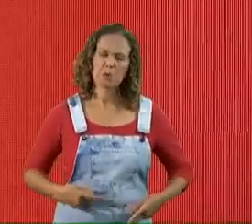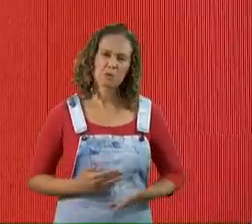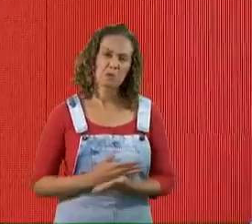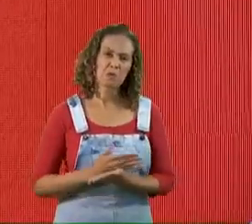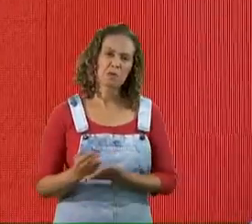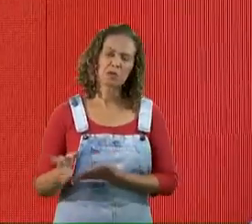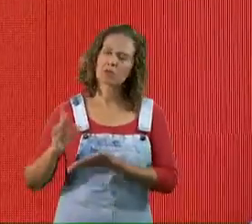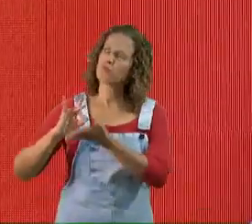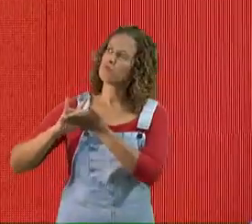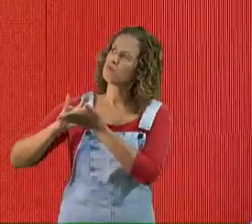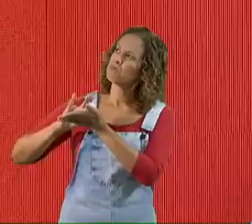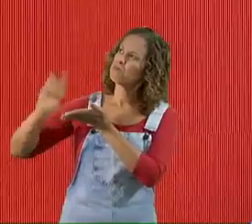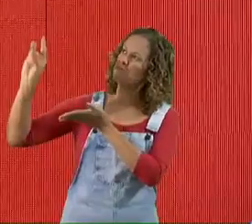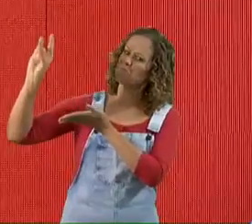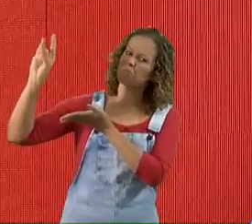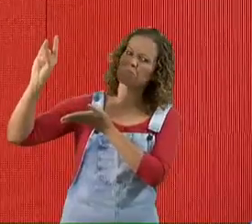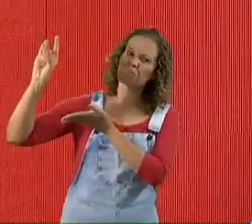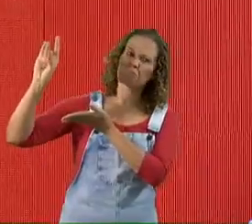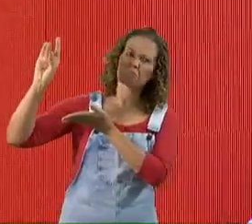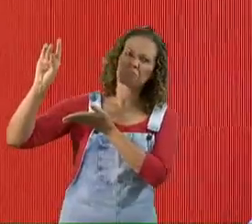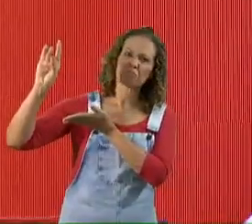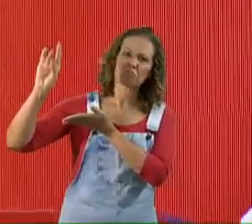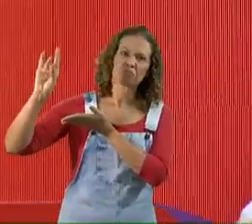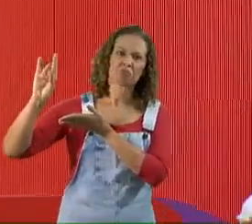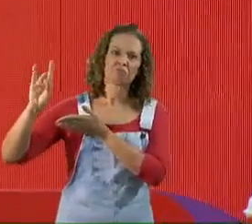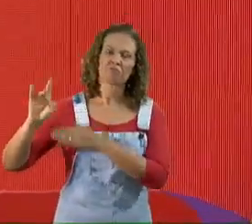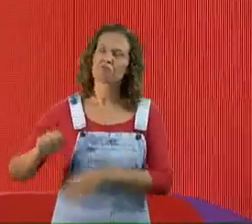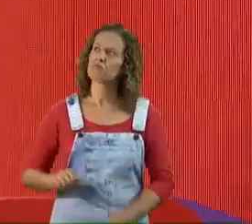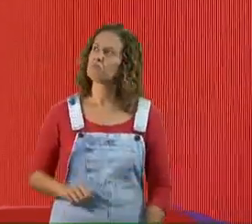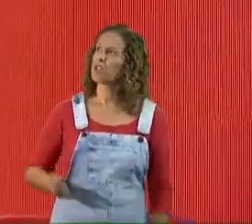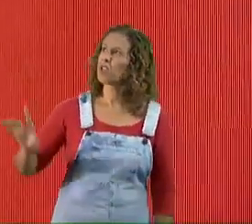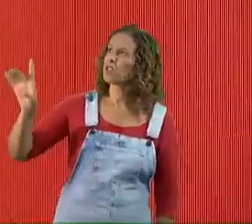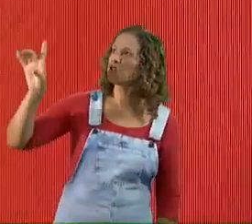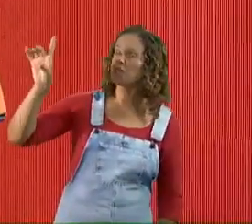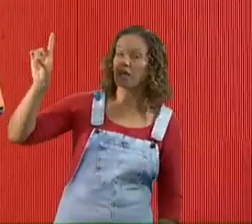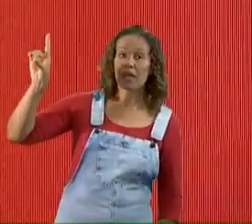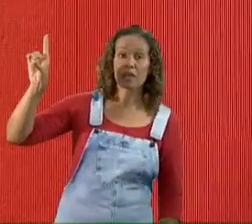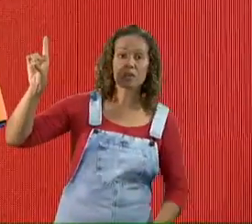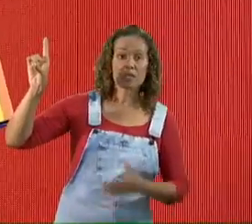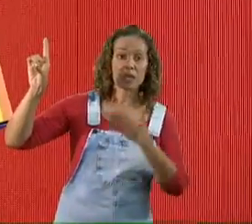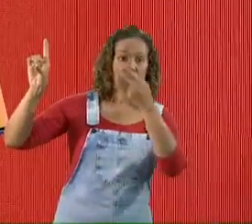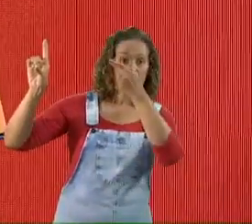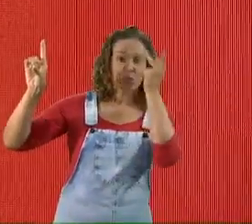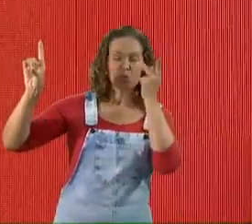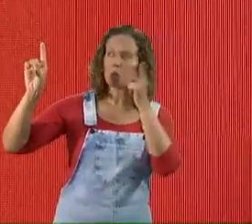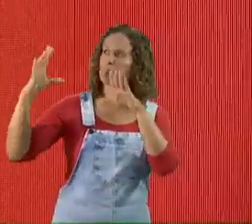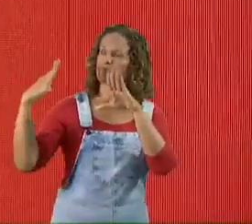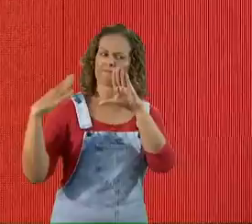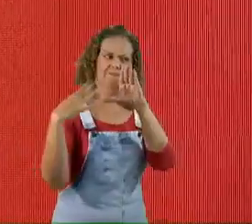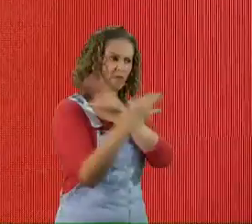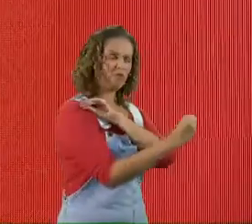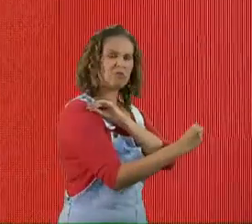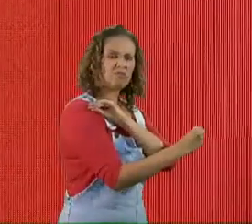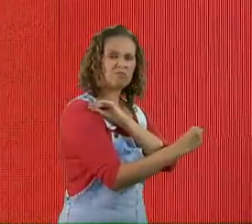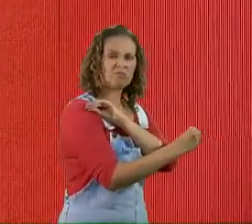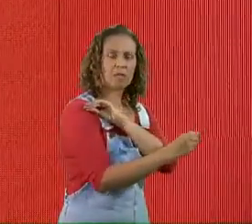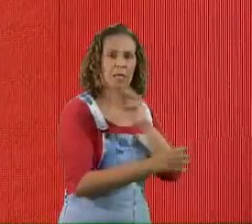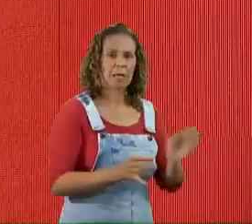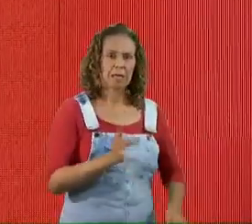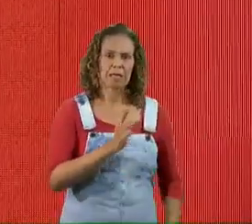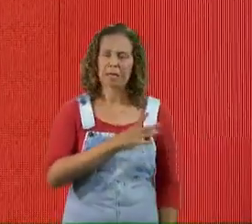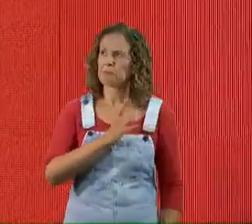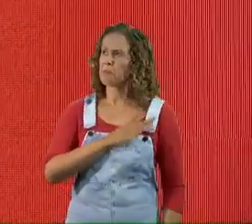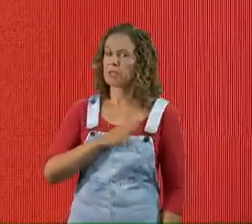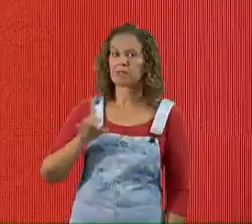Deus. O homem passou a fugir de Deus, a ter medo de Deus. O